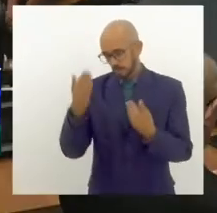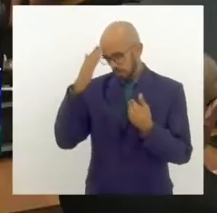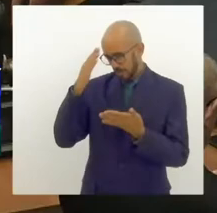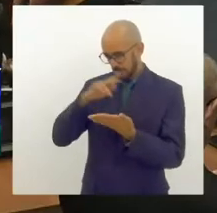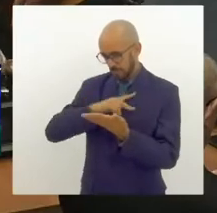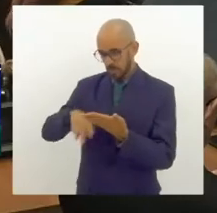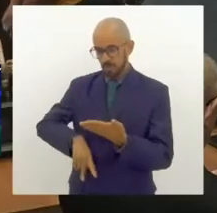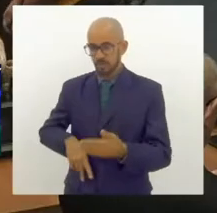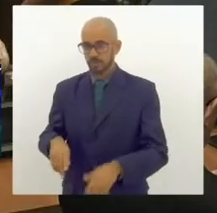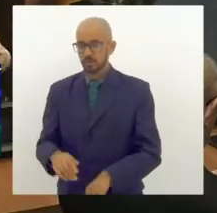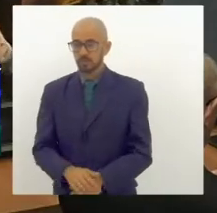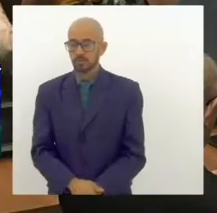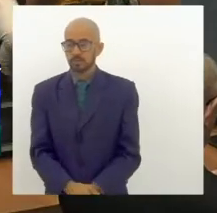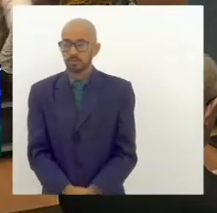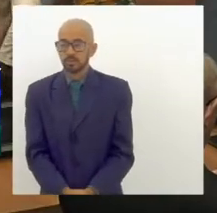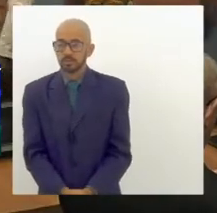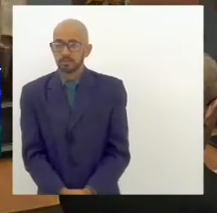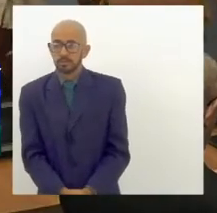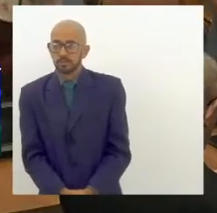presidente.